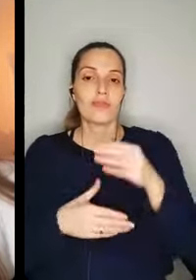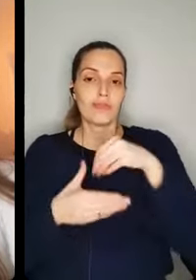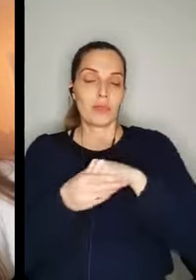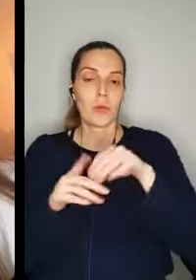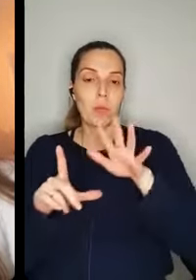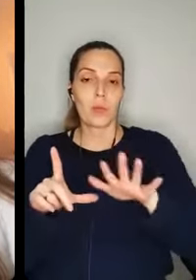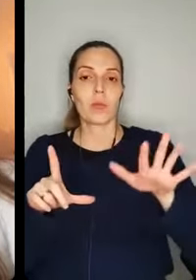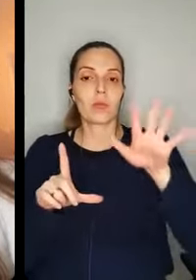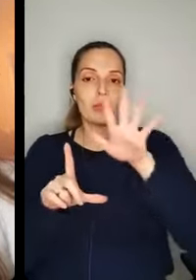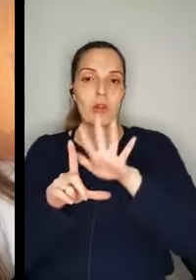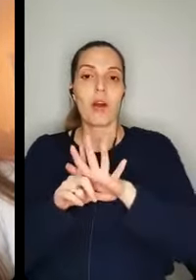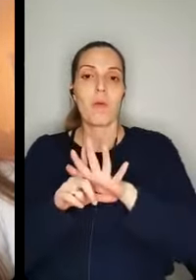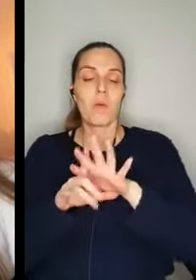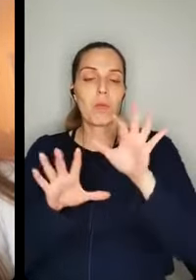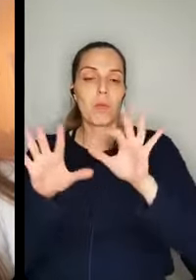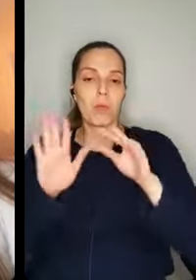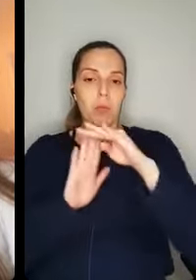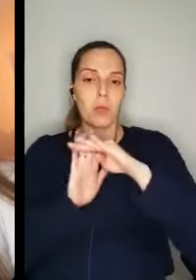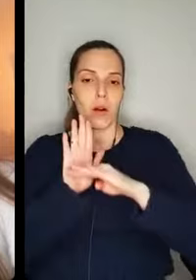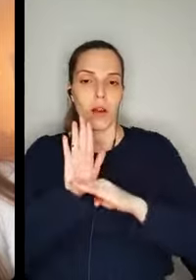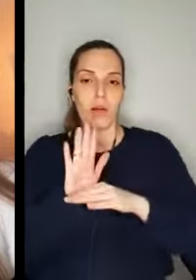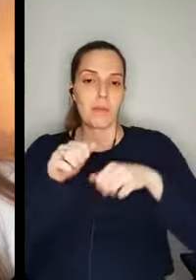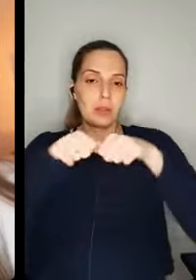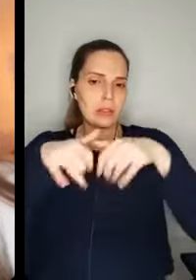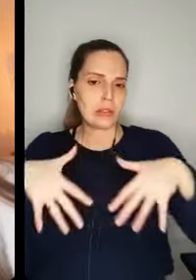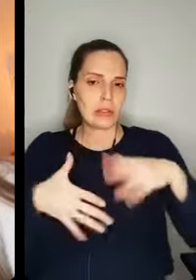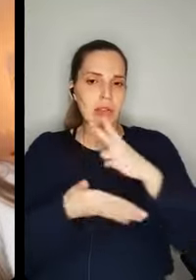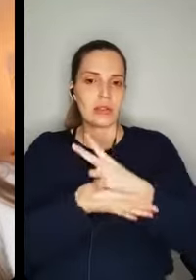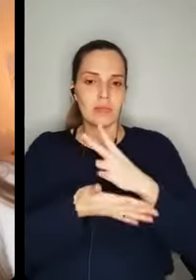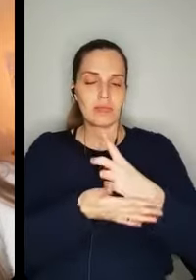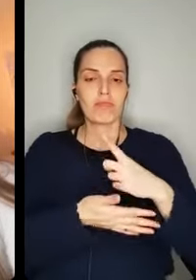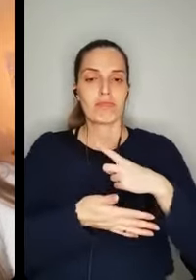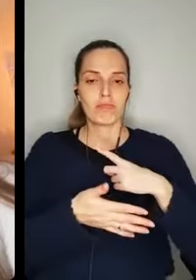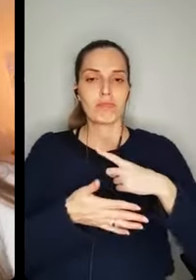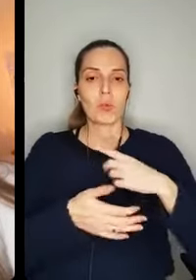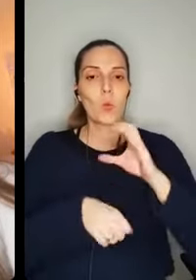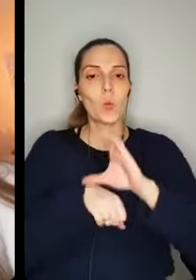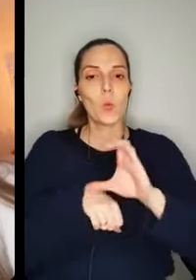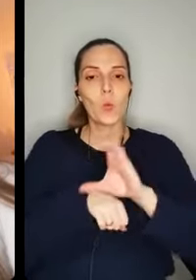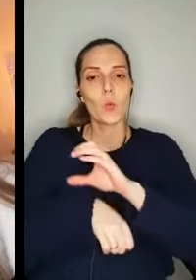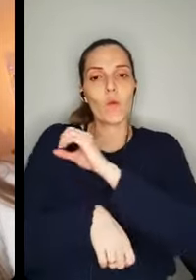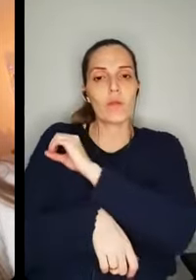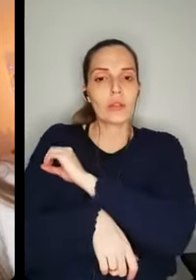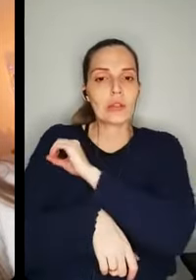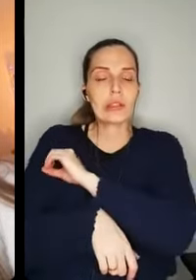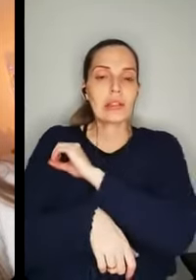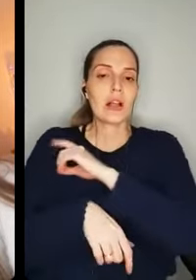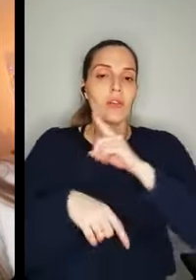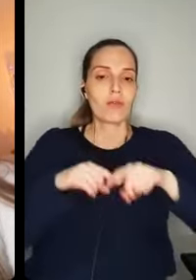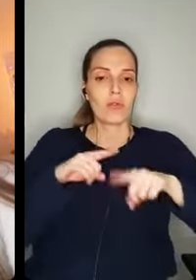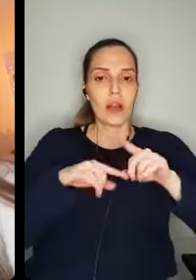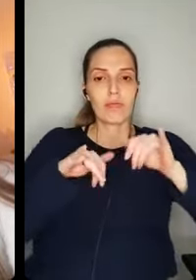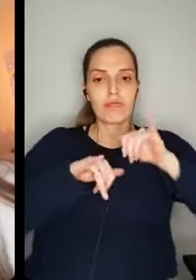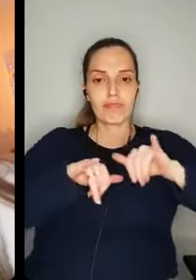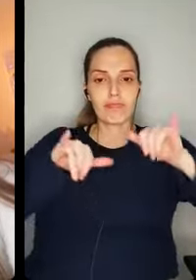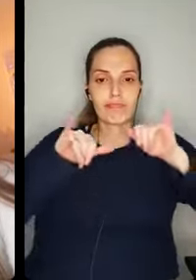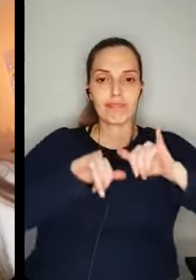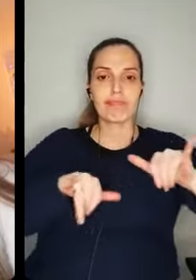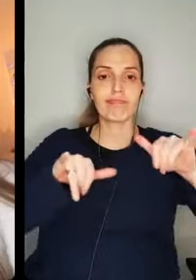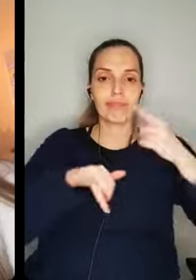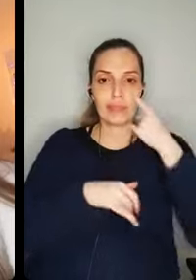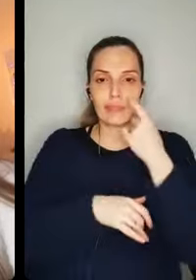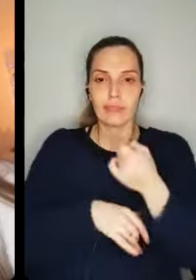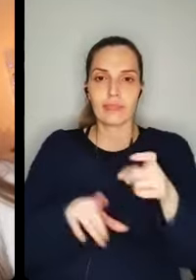de projetos de extensão, né? Sempre tem cursos, oficinas, atividades sendo divulgadas por ali, que são bem interessantes também de se